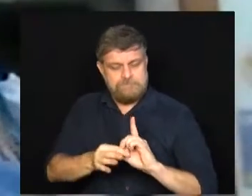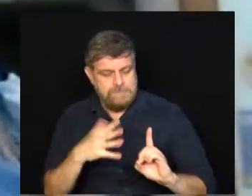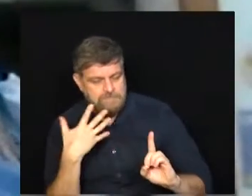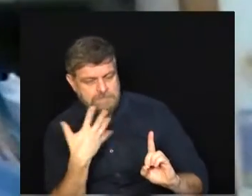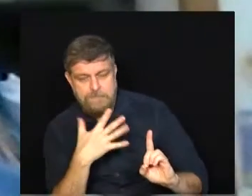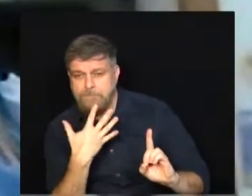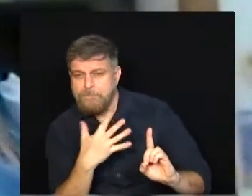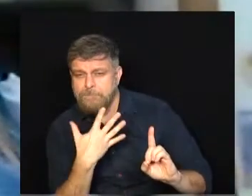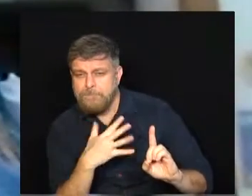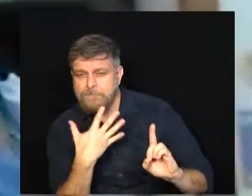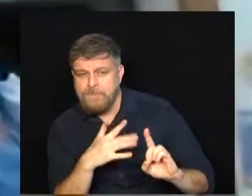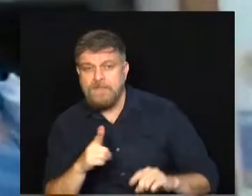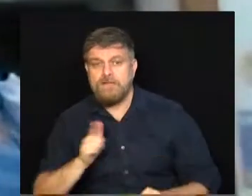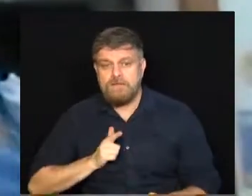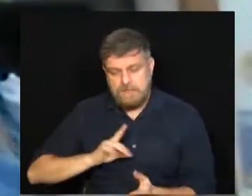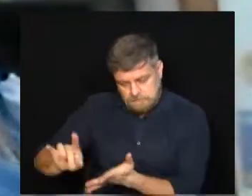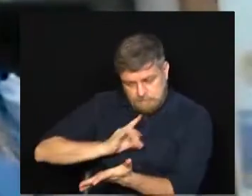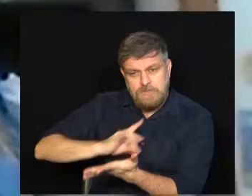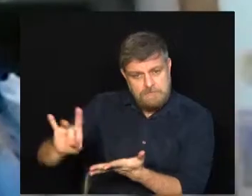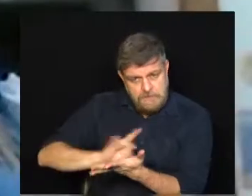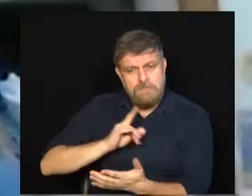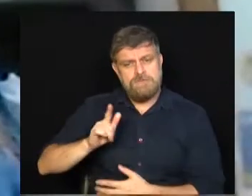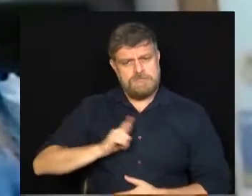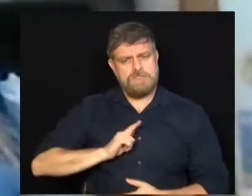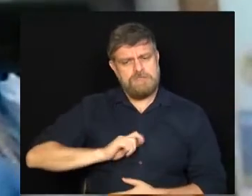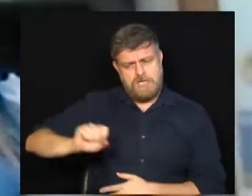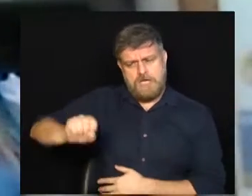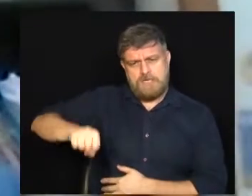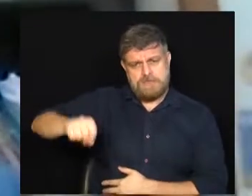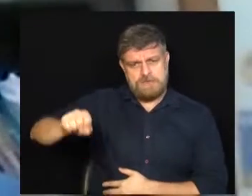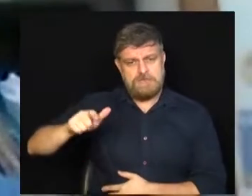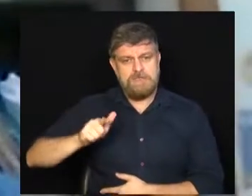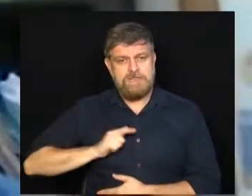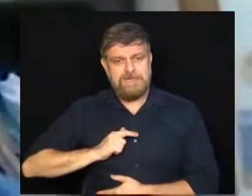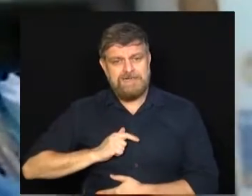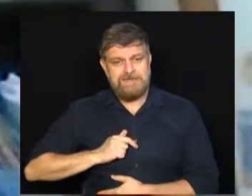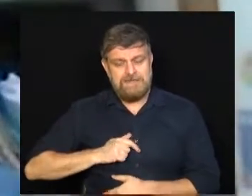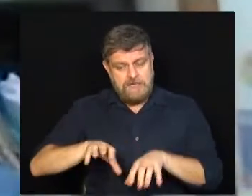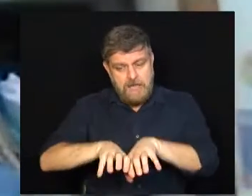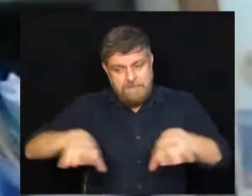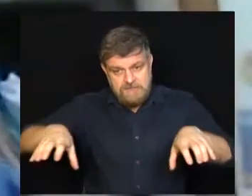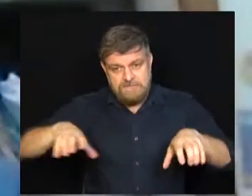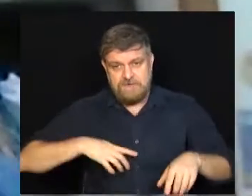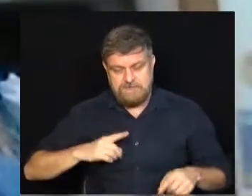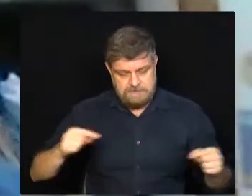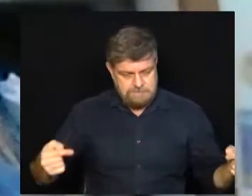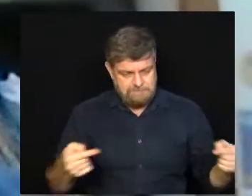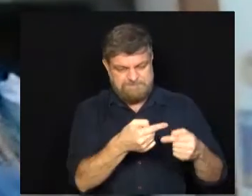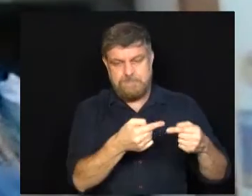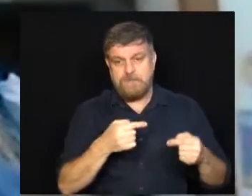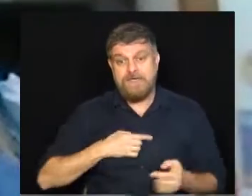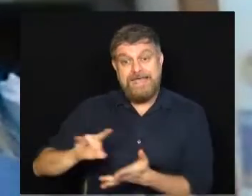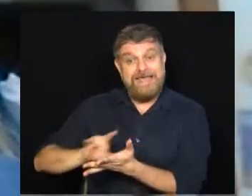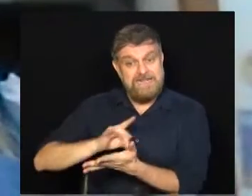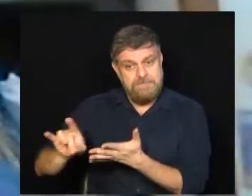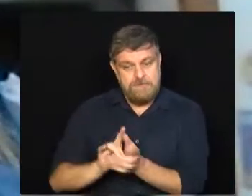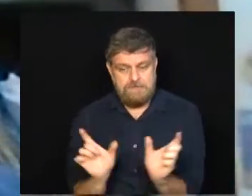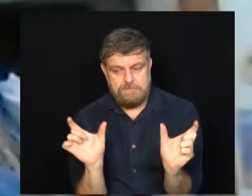temos adversários e temos inimigos, e aqui eu quero fazer um registro. Há uma diferença entre adversário e inimigo. O adversário,